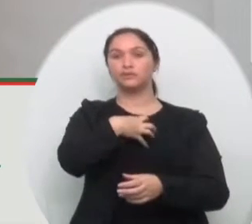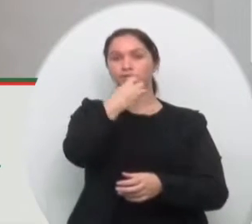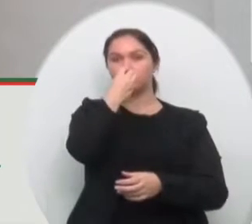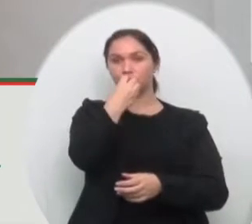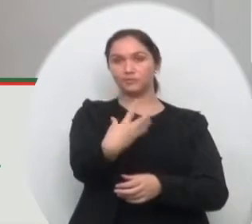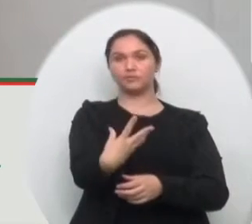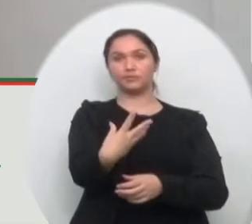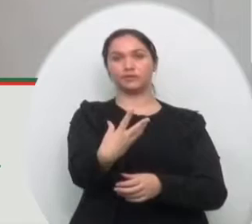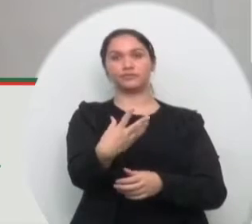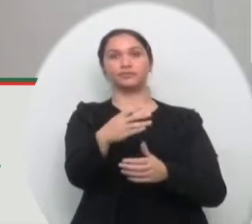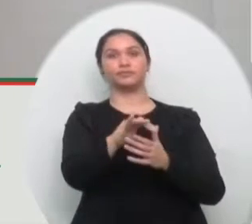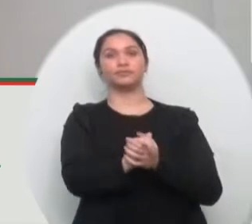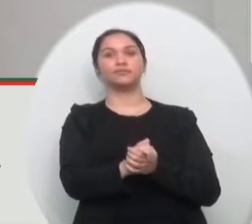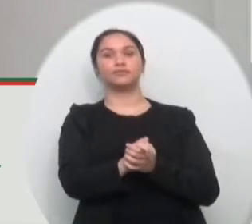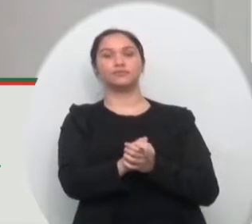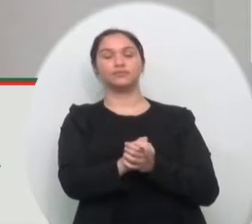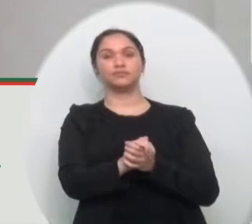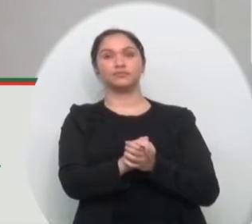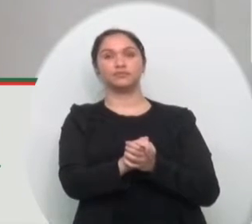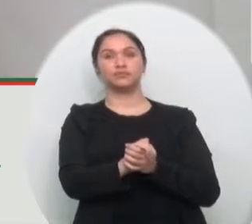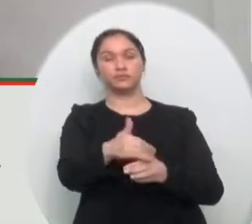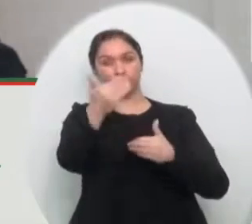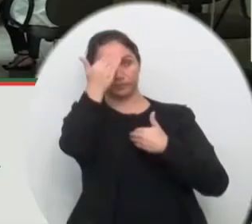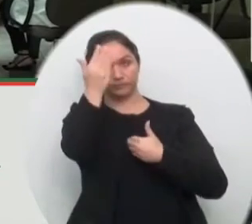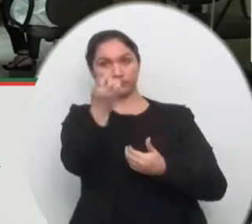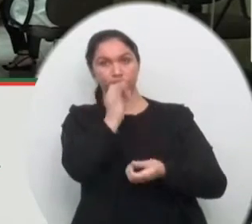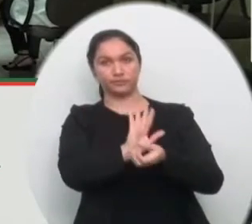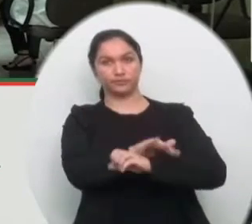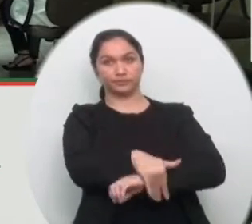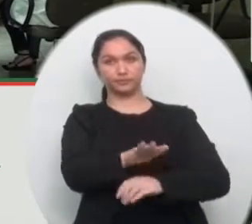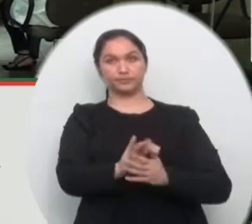proposição aprovada por todos os colegas. Obrigado, boa noite.